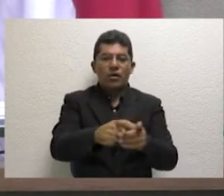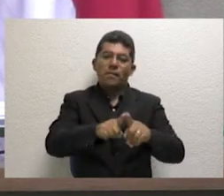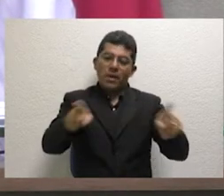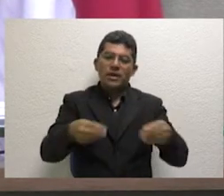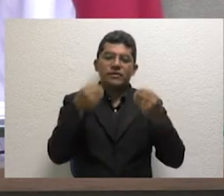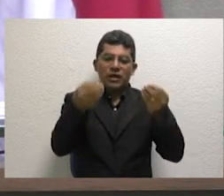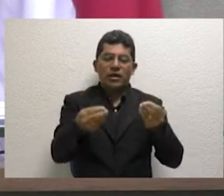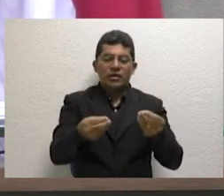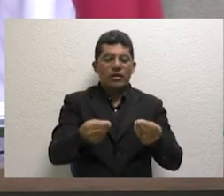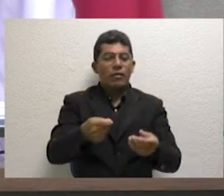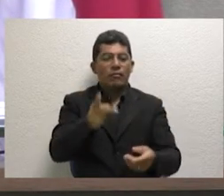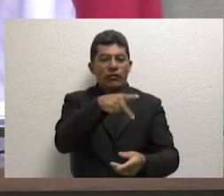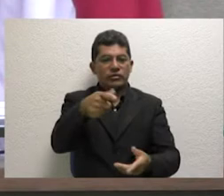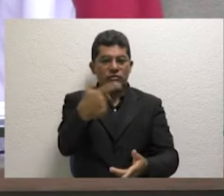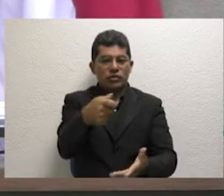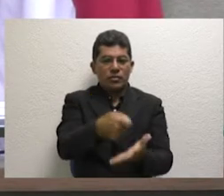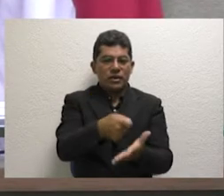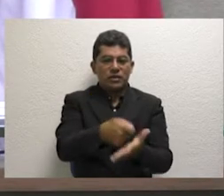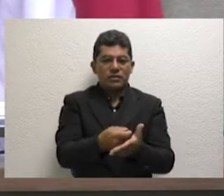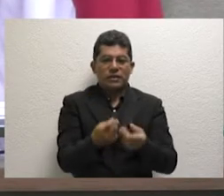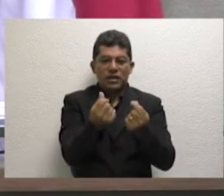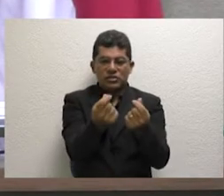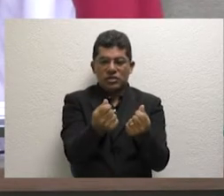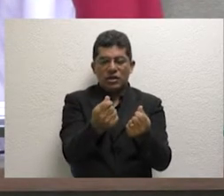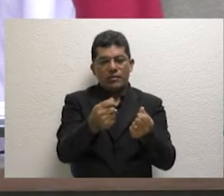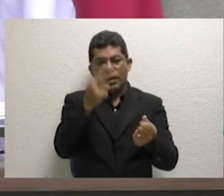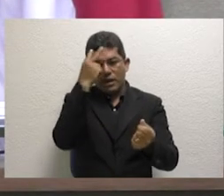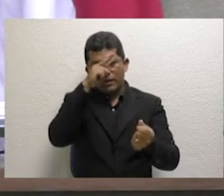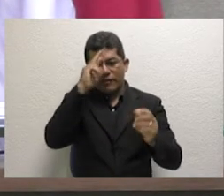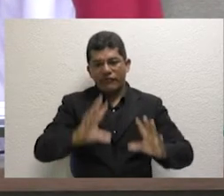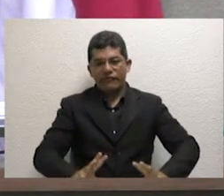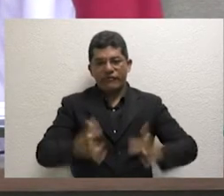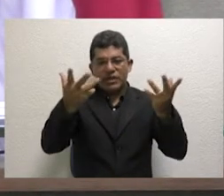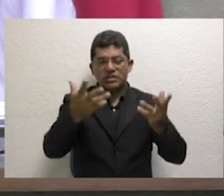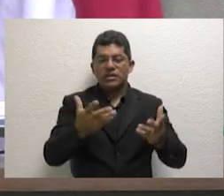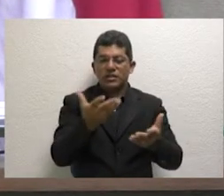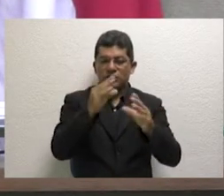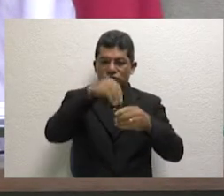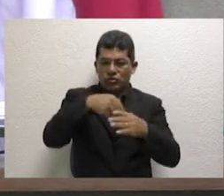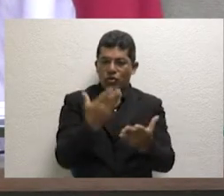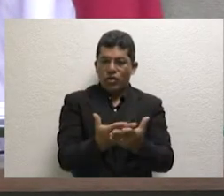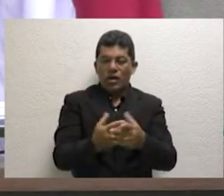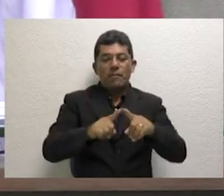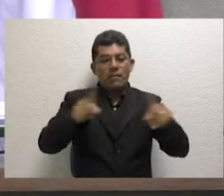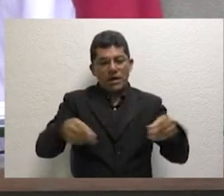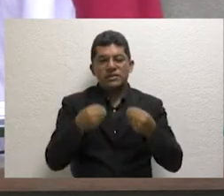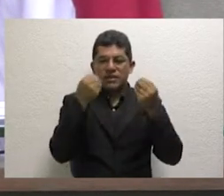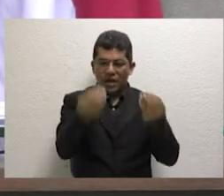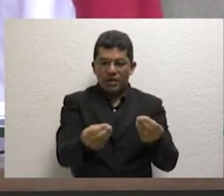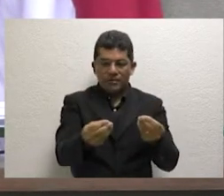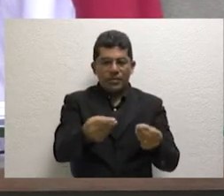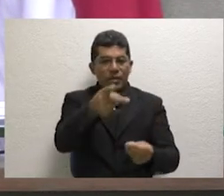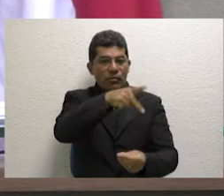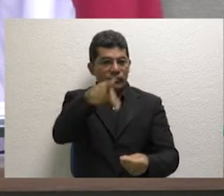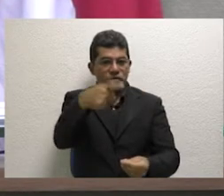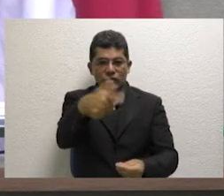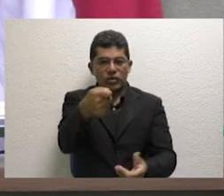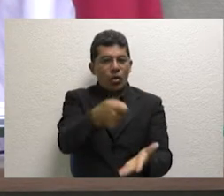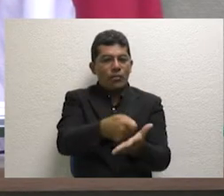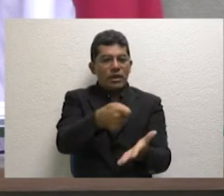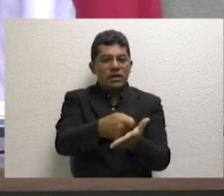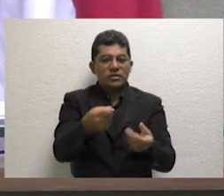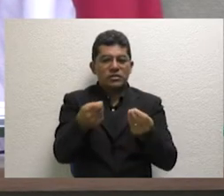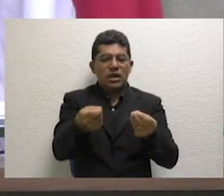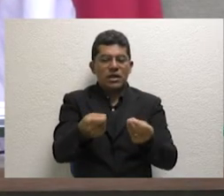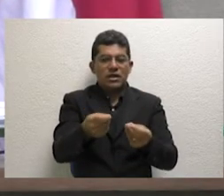não tem obrigação de dar dinheiro para as comemorações da escola mas dá professor não tem obrigação de dar